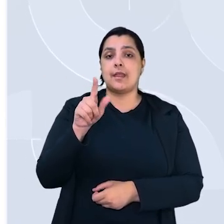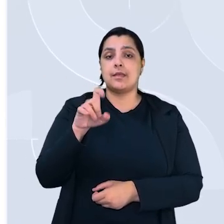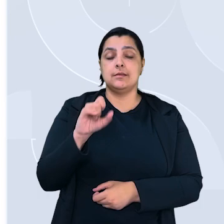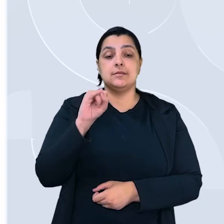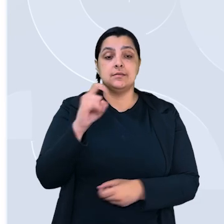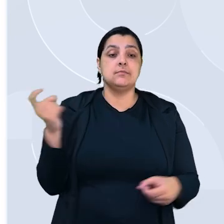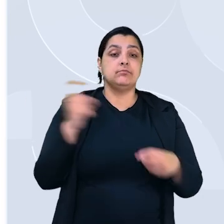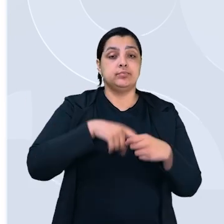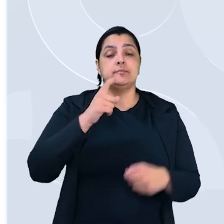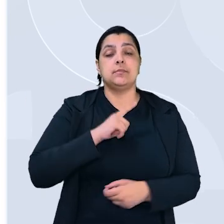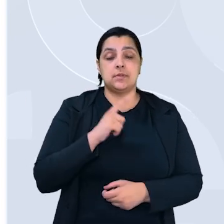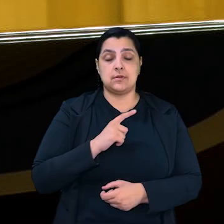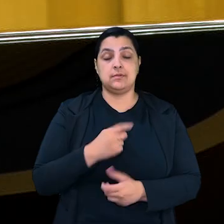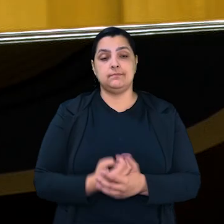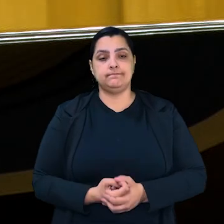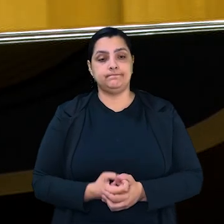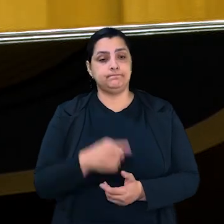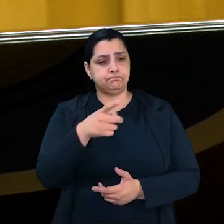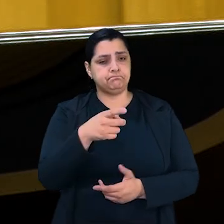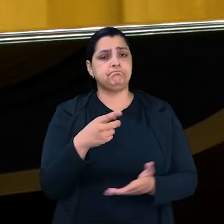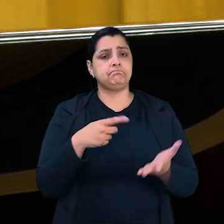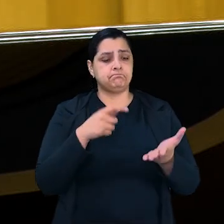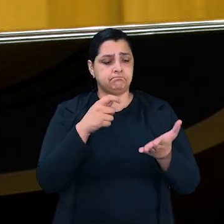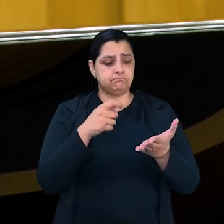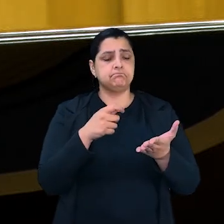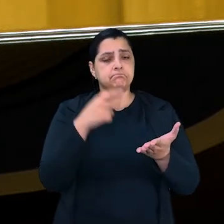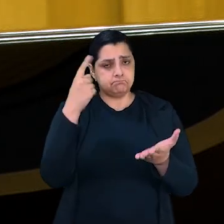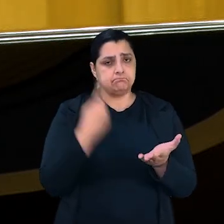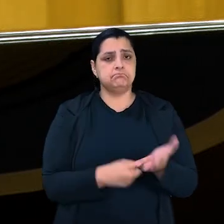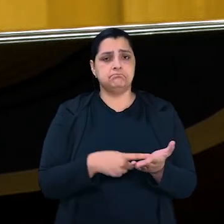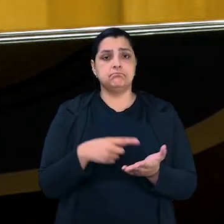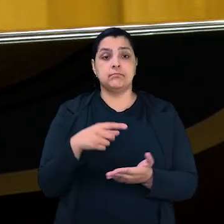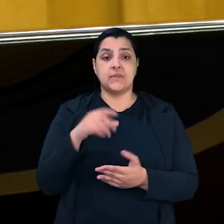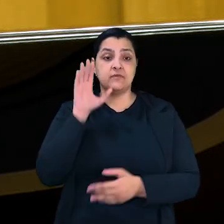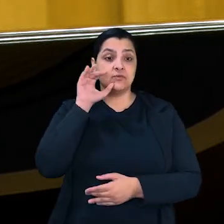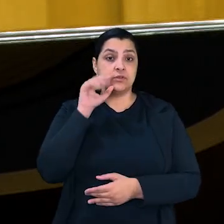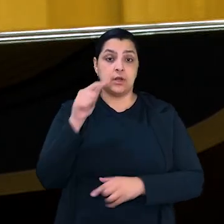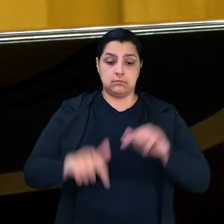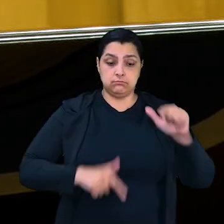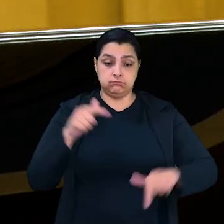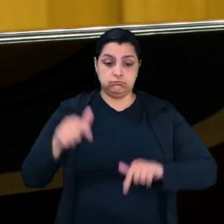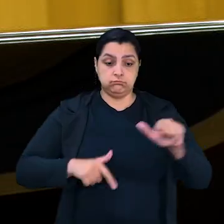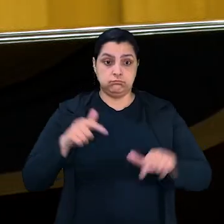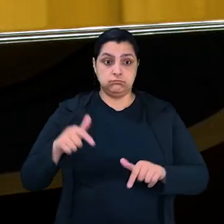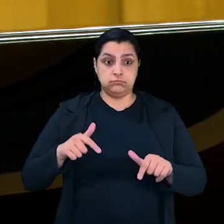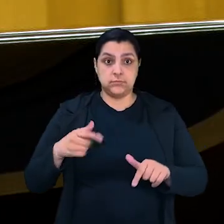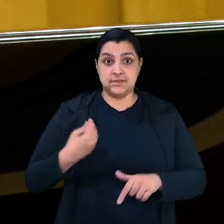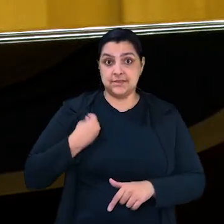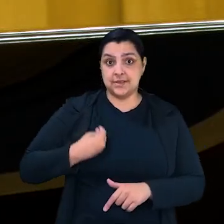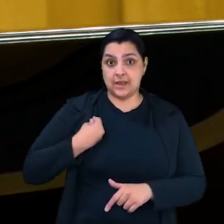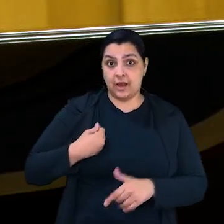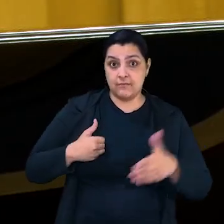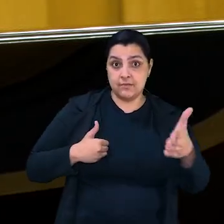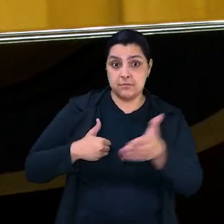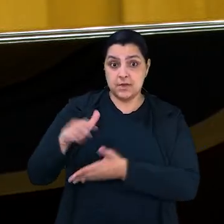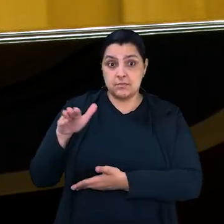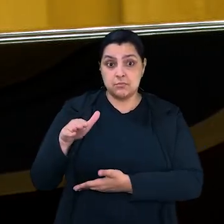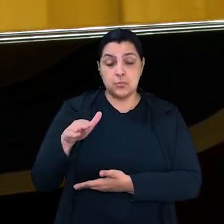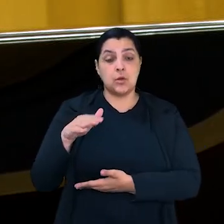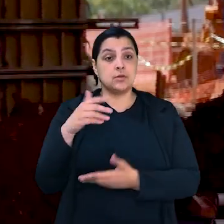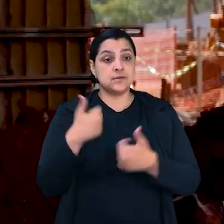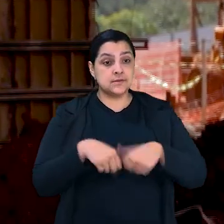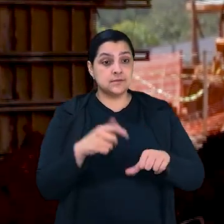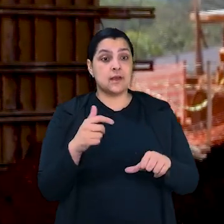o contrato de emprego. A relatora assinalou que o fato de o empregado ter estado em atividade ao ser demitido